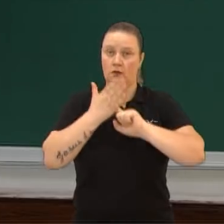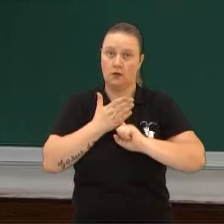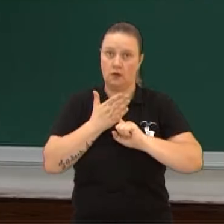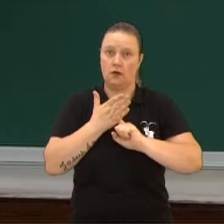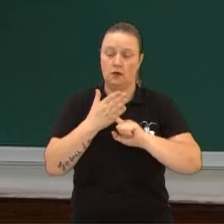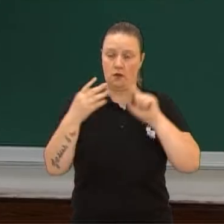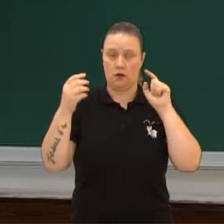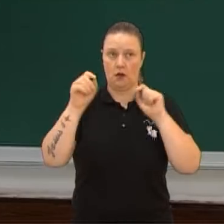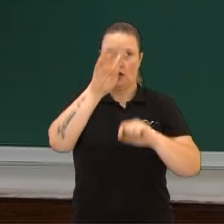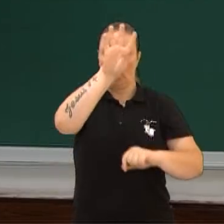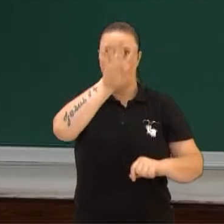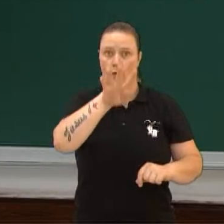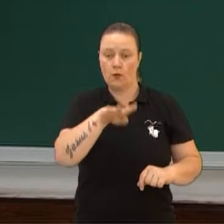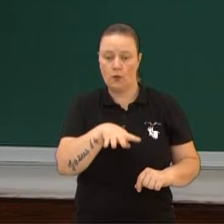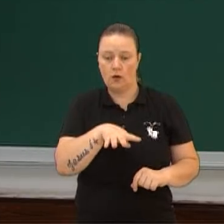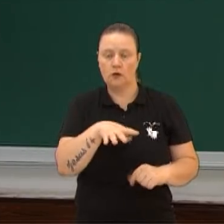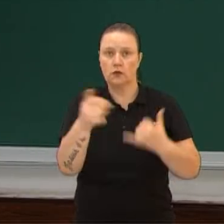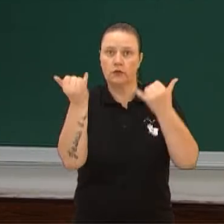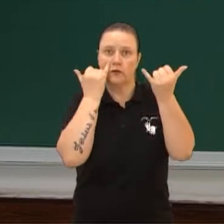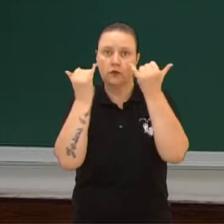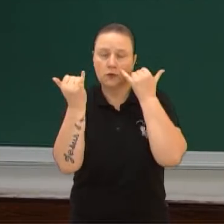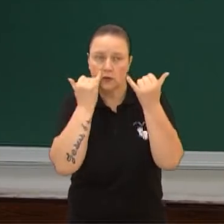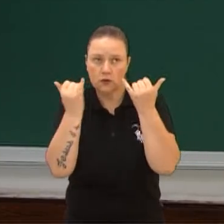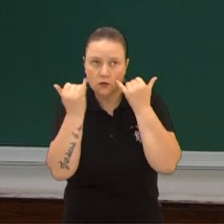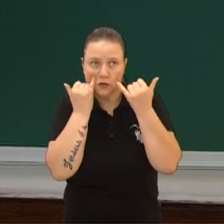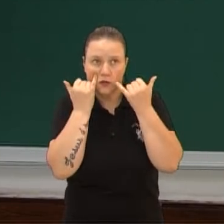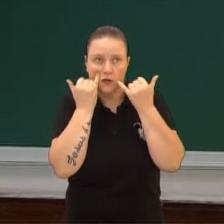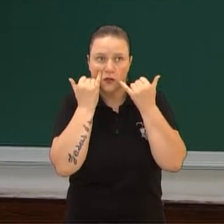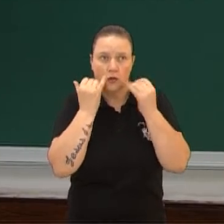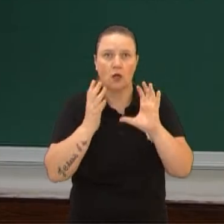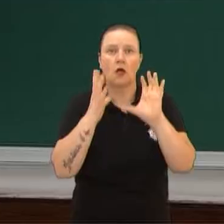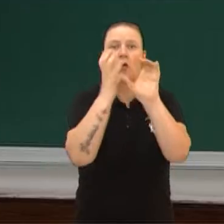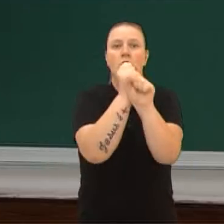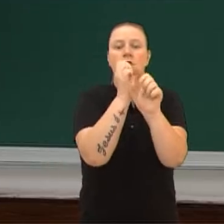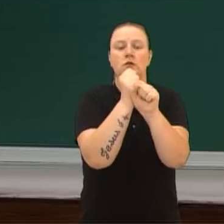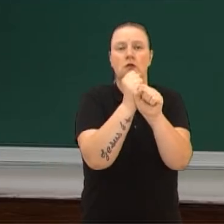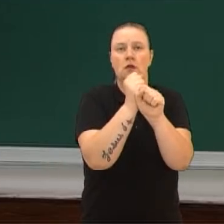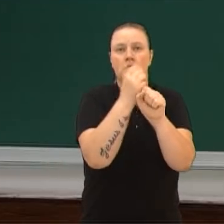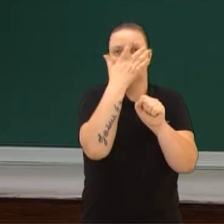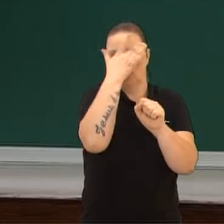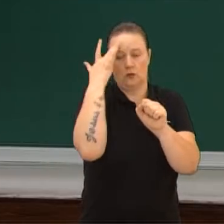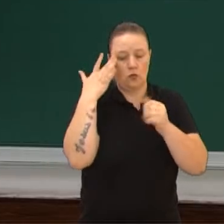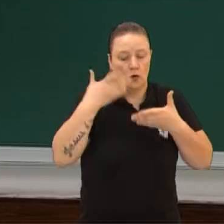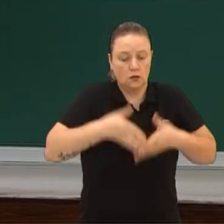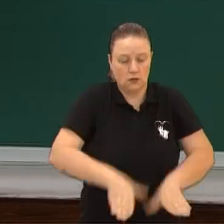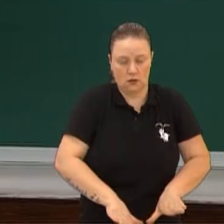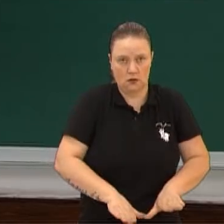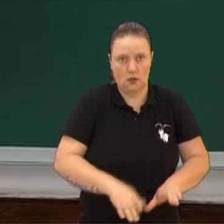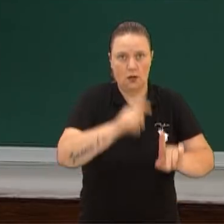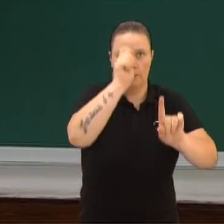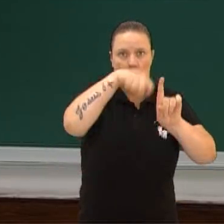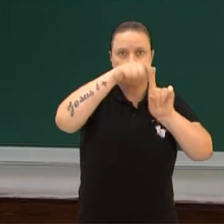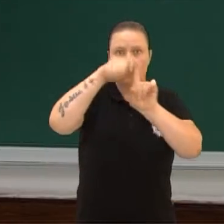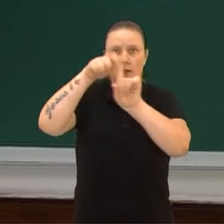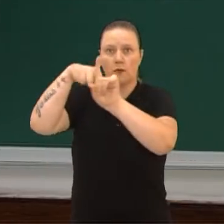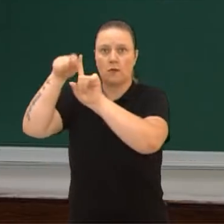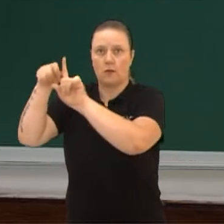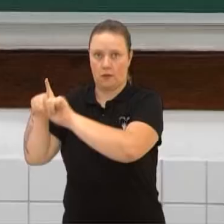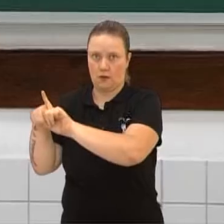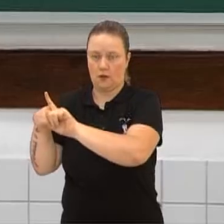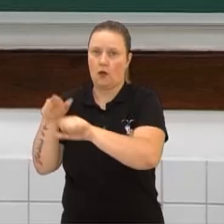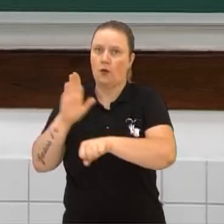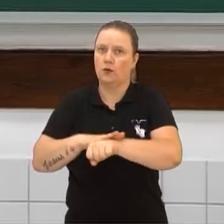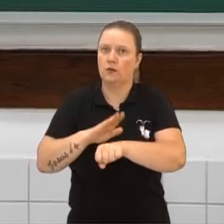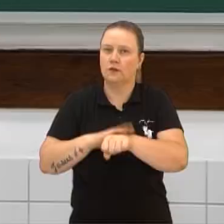as informações, né? E tenho ali, né, número de nascimentos ali e os meses. Então, eu vou dar um tempinho para você aí em casa